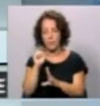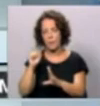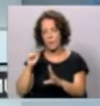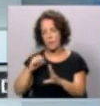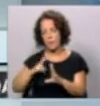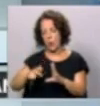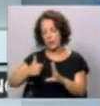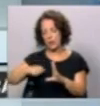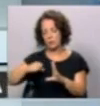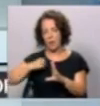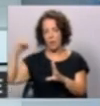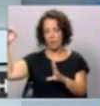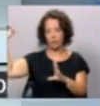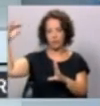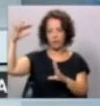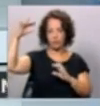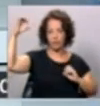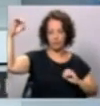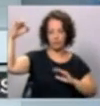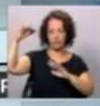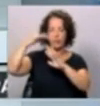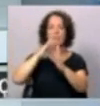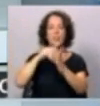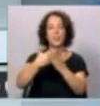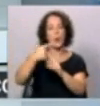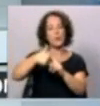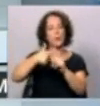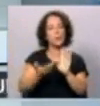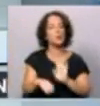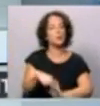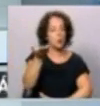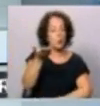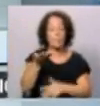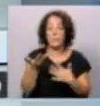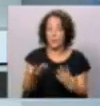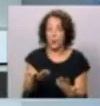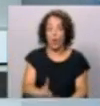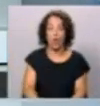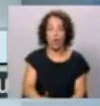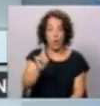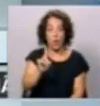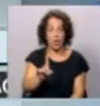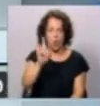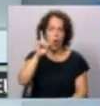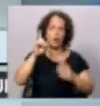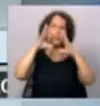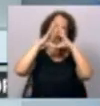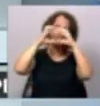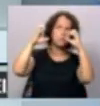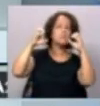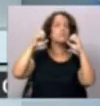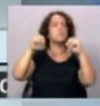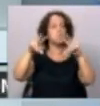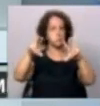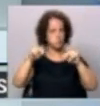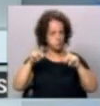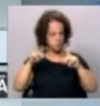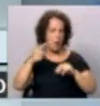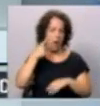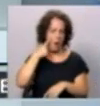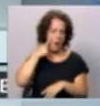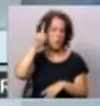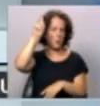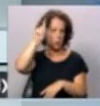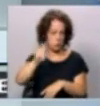assim responsável pela subida das temperaturas. Então, em pormenor para a região norte, o céu pouco nublado ou limpo, assim vai permanecer ao longo do dia,